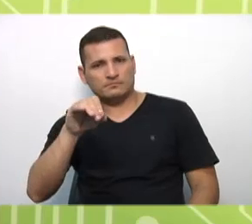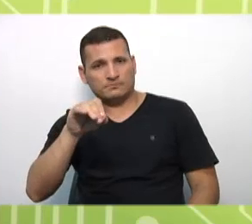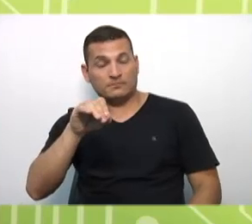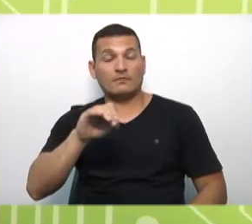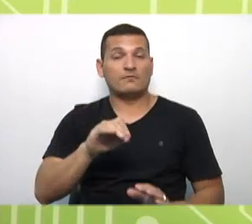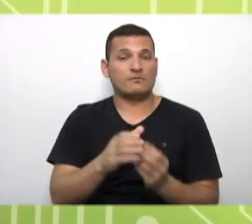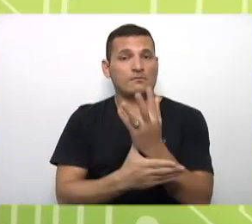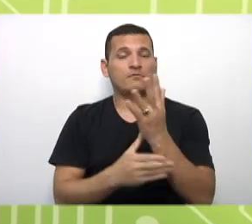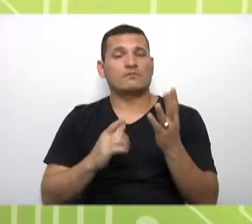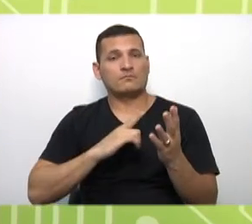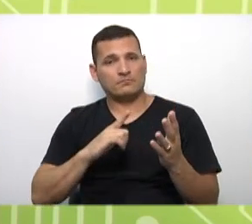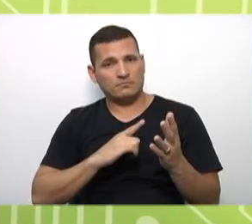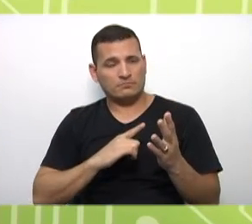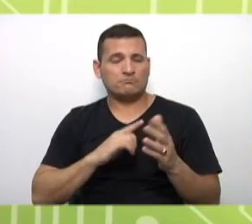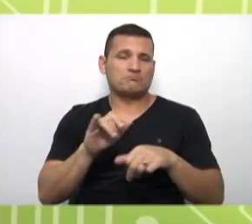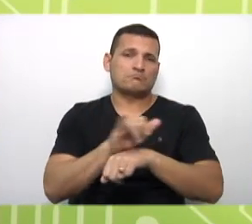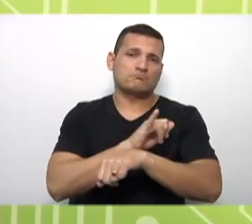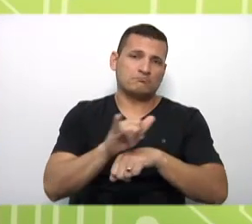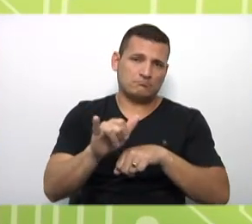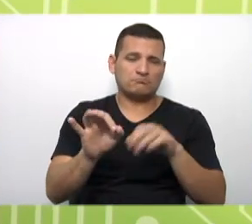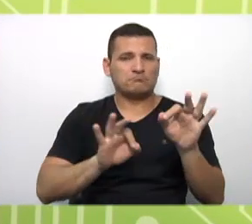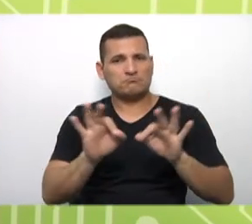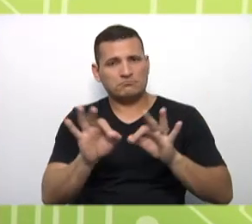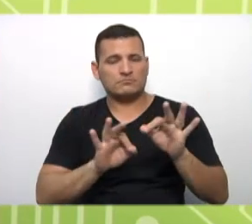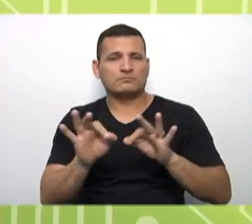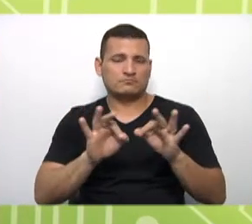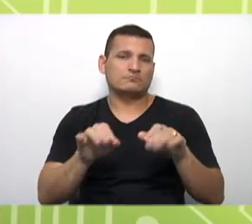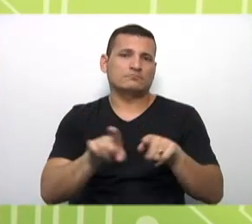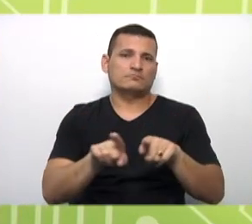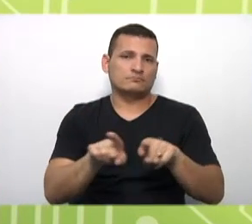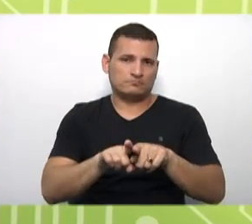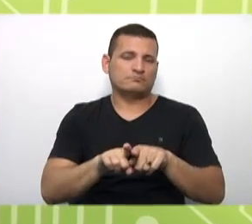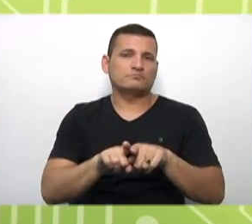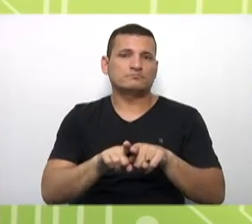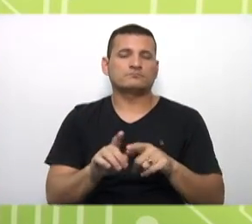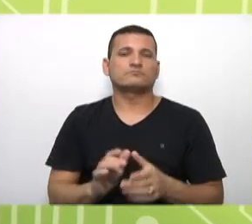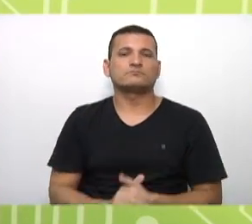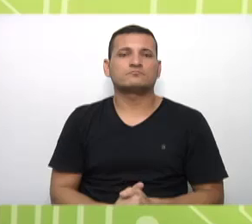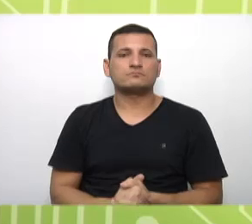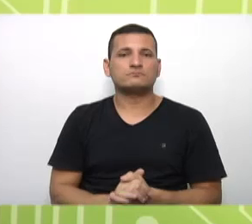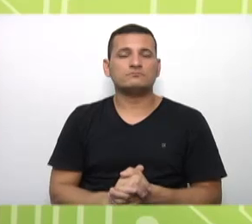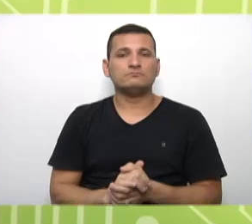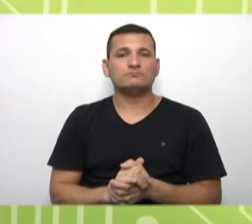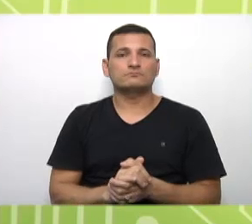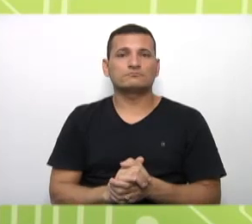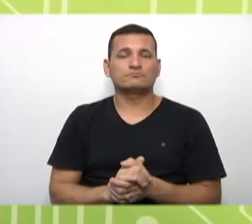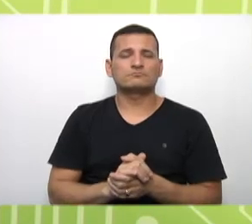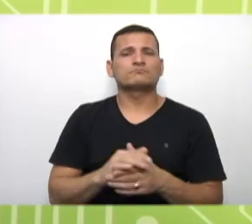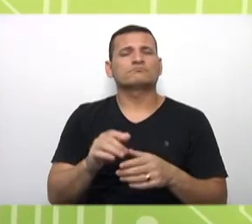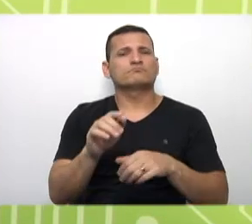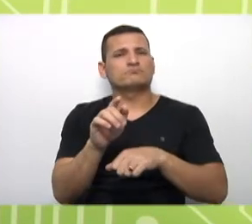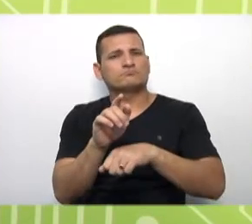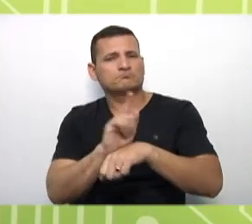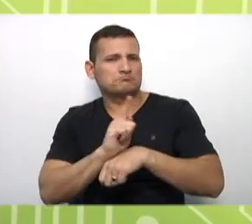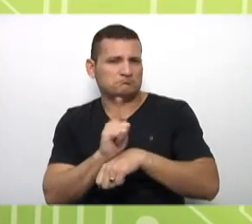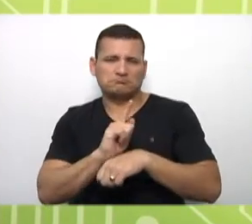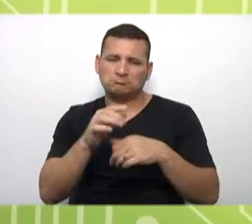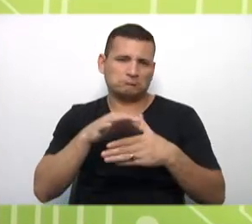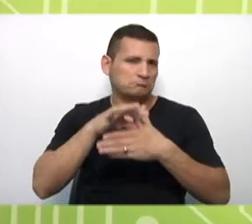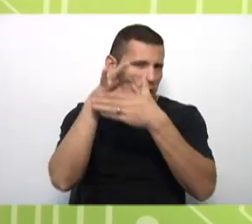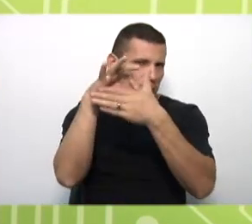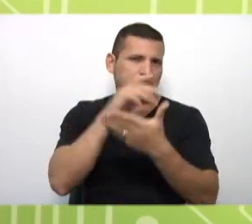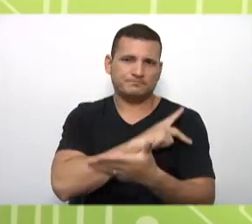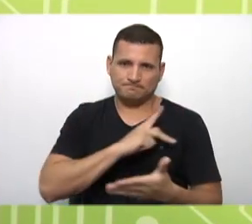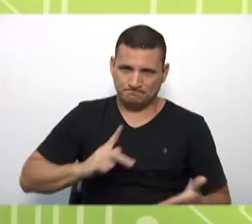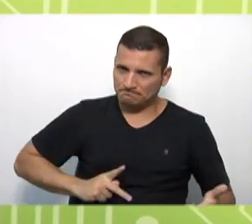planejamentos estratégico, tático e operacional também. E aí, quando o líder, quando o gestor, quando o presidente